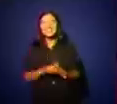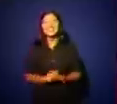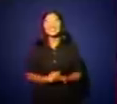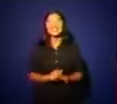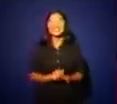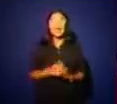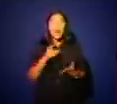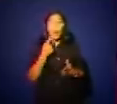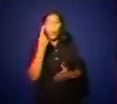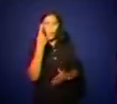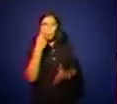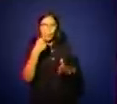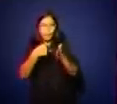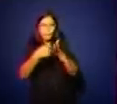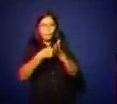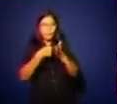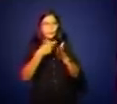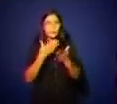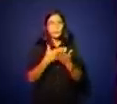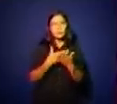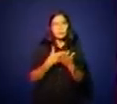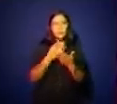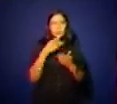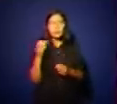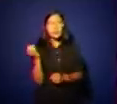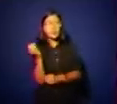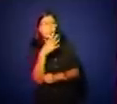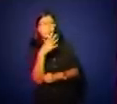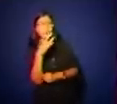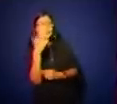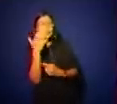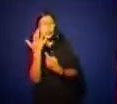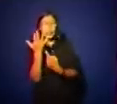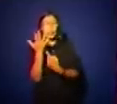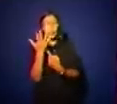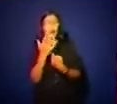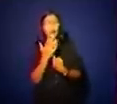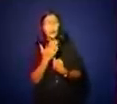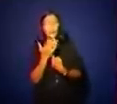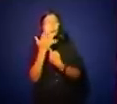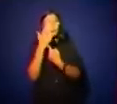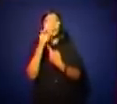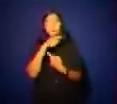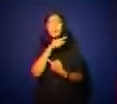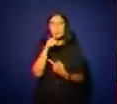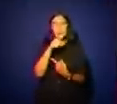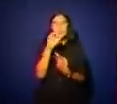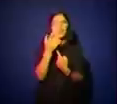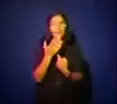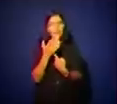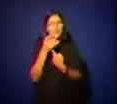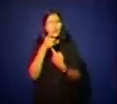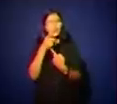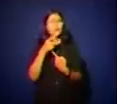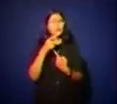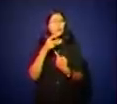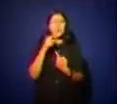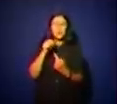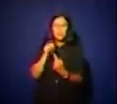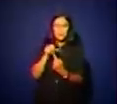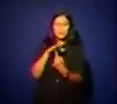uma pergunta sobre inovação e tecnologia a gente brinca que você é o mais técnico dos presidentes do bancos centrais